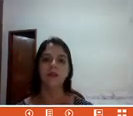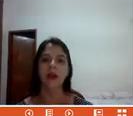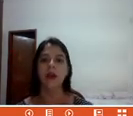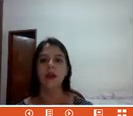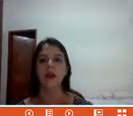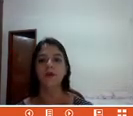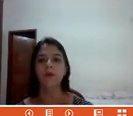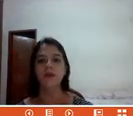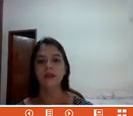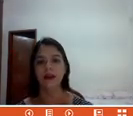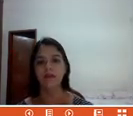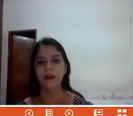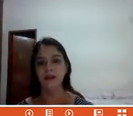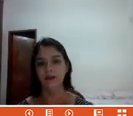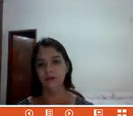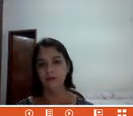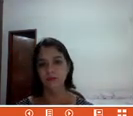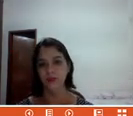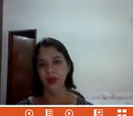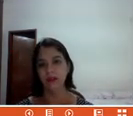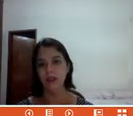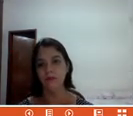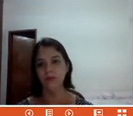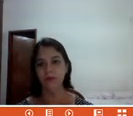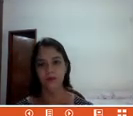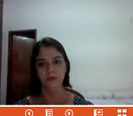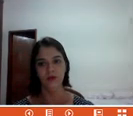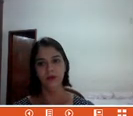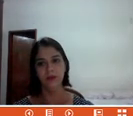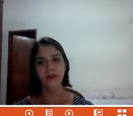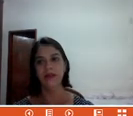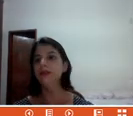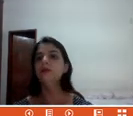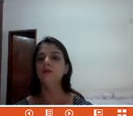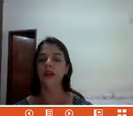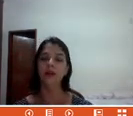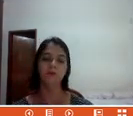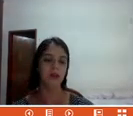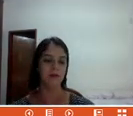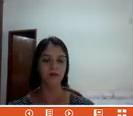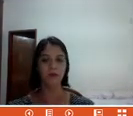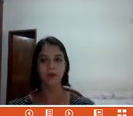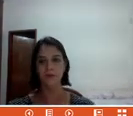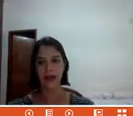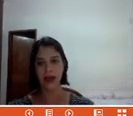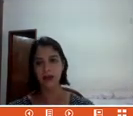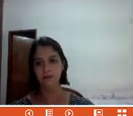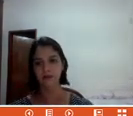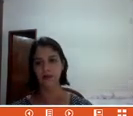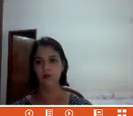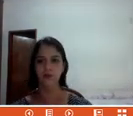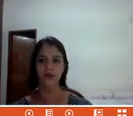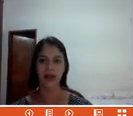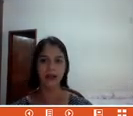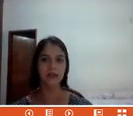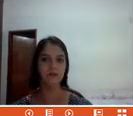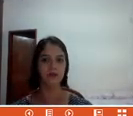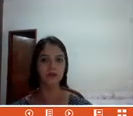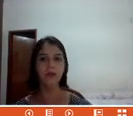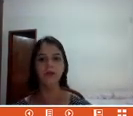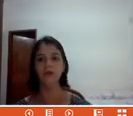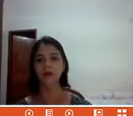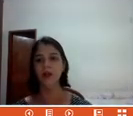assim, eu posso estar falando, por exemplo, movimentando, né? Por exemplo, vou trabalhar, eu vou usar